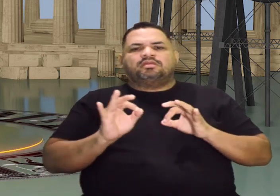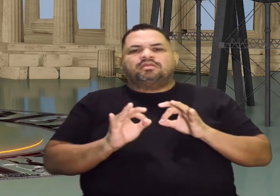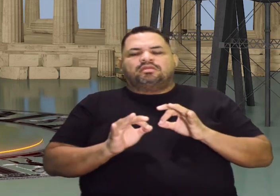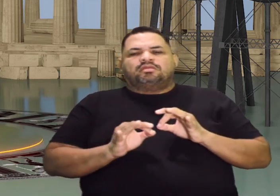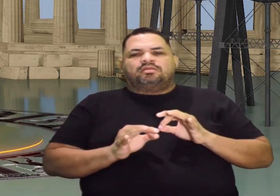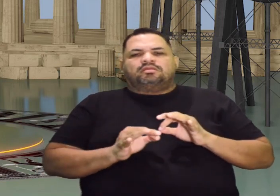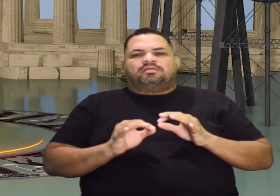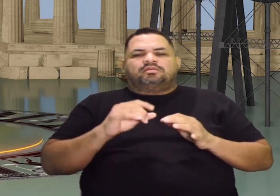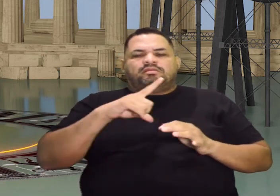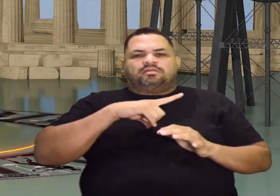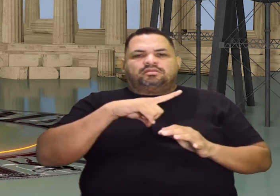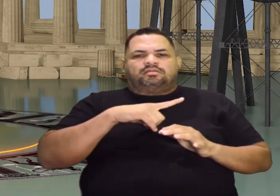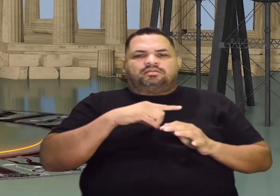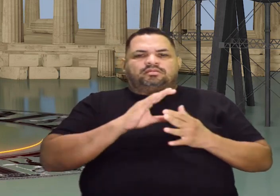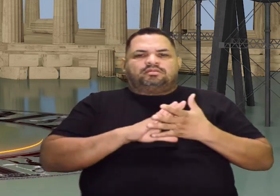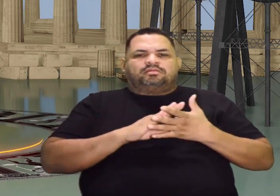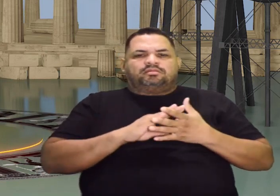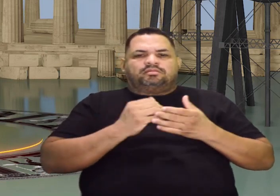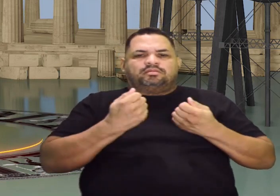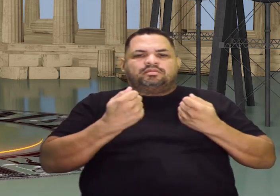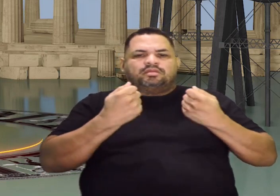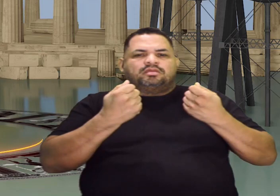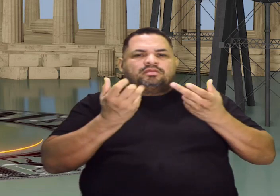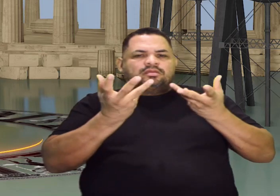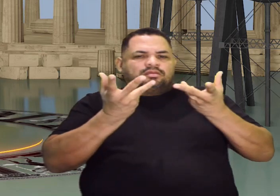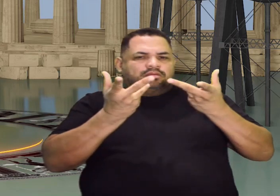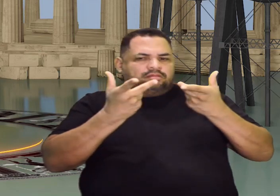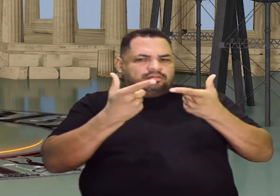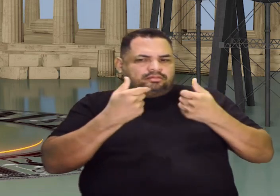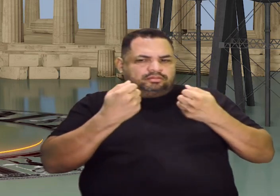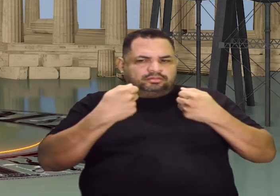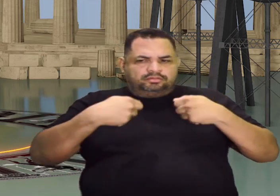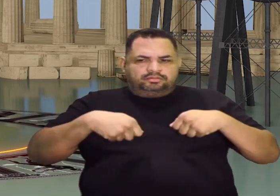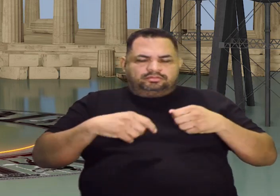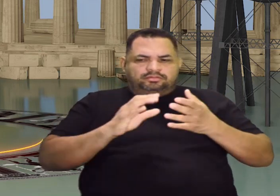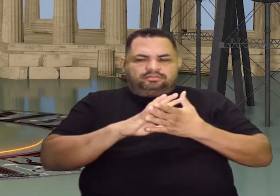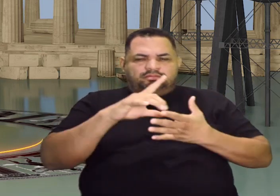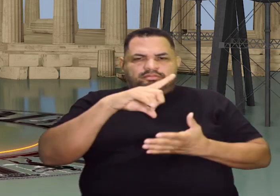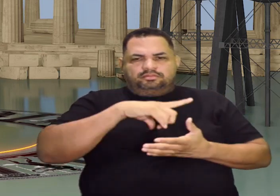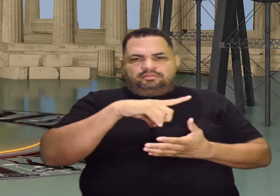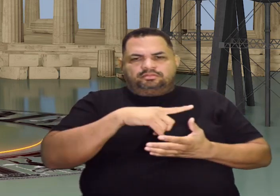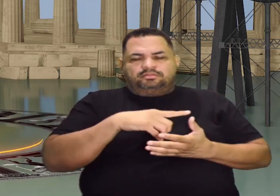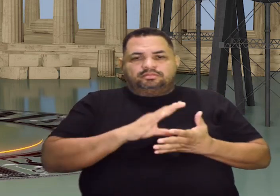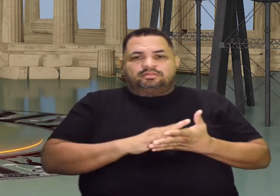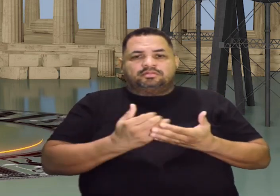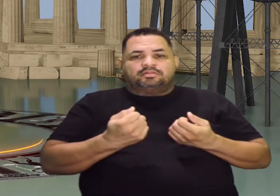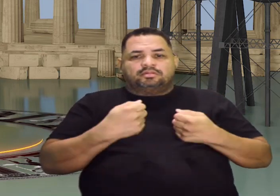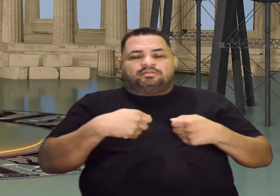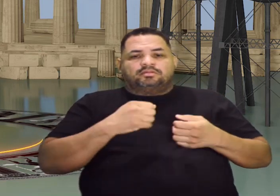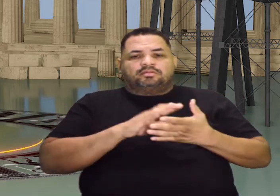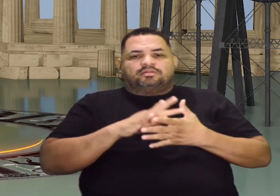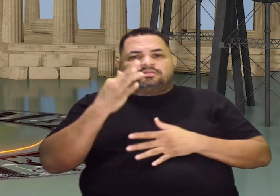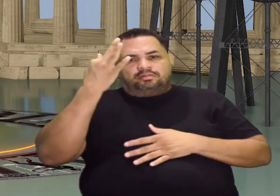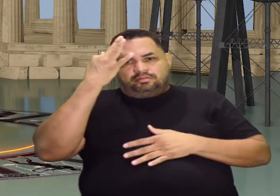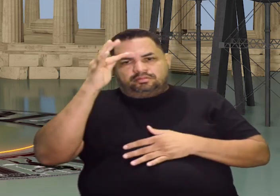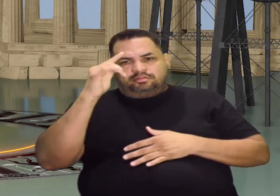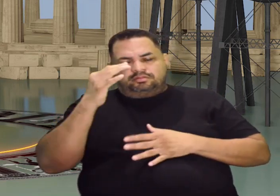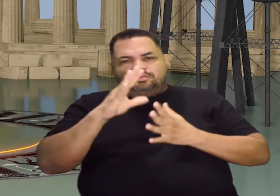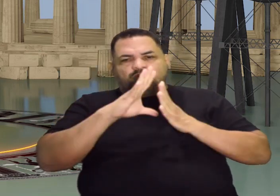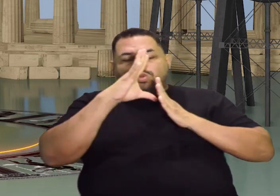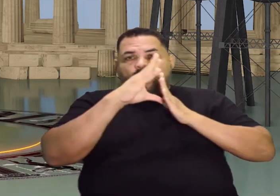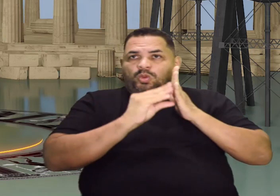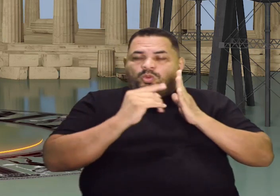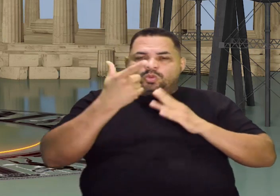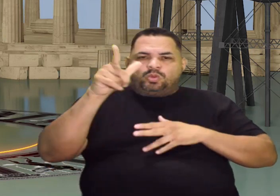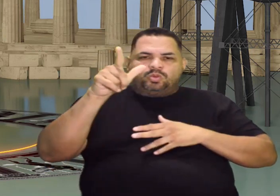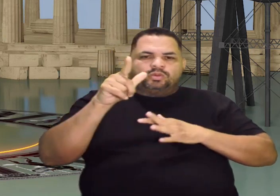curricular, tem as competências e as habilidades. Diante dessa perspectiva de filosofia, de outra componente